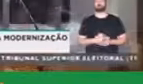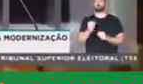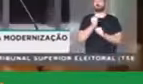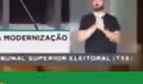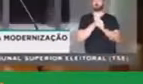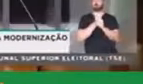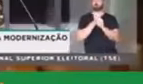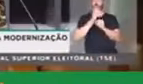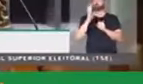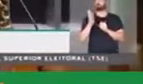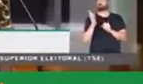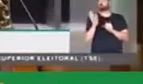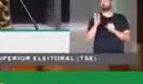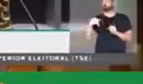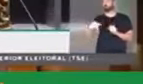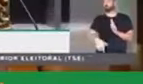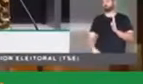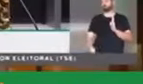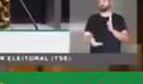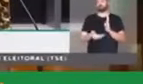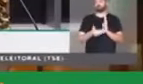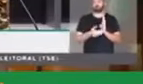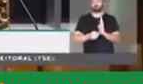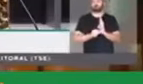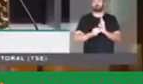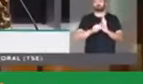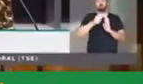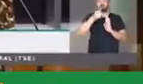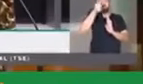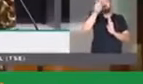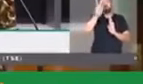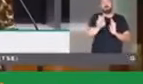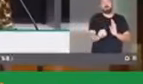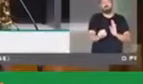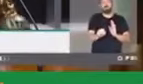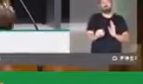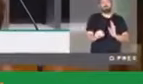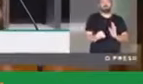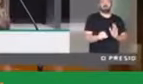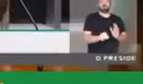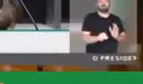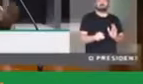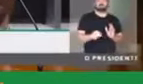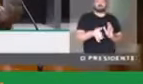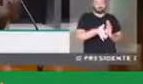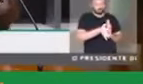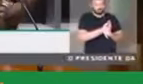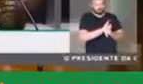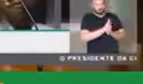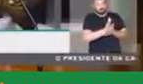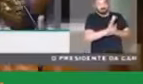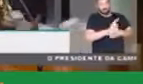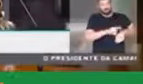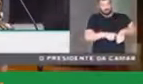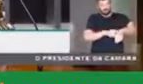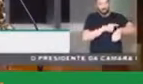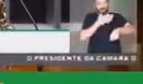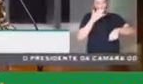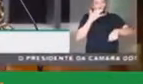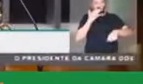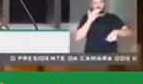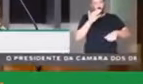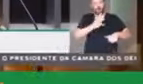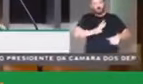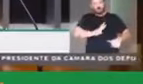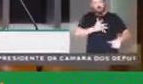anos nessa casa, foi a primeira vez em que o racismo ousou,